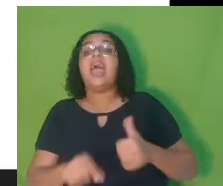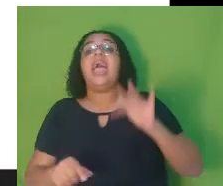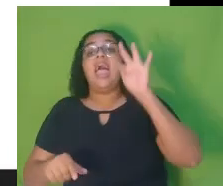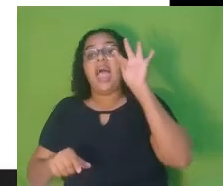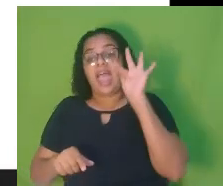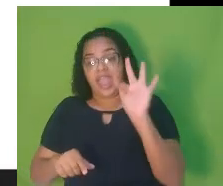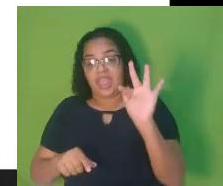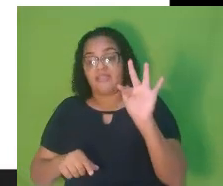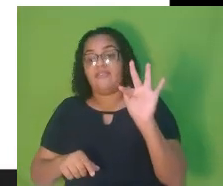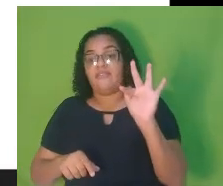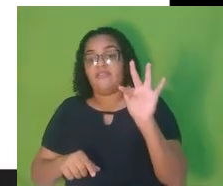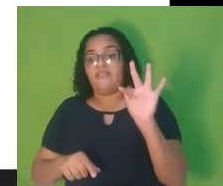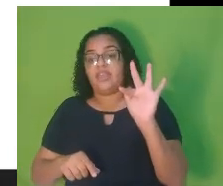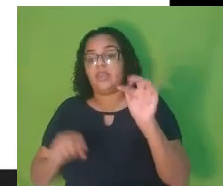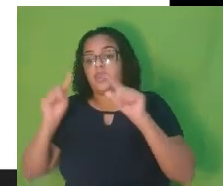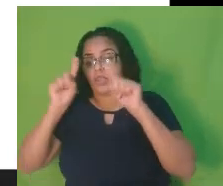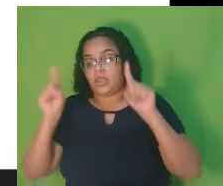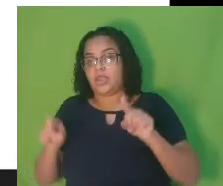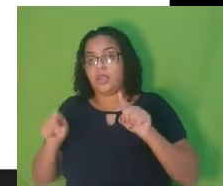é exatamente